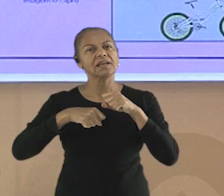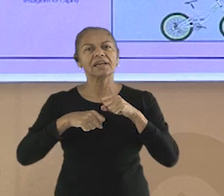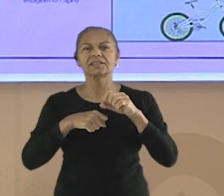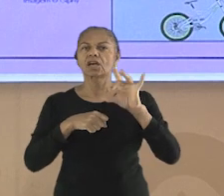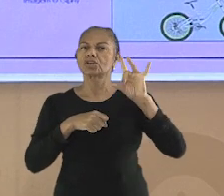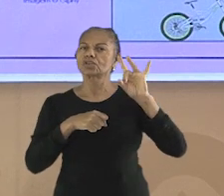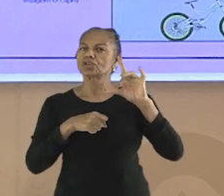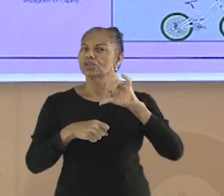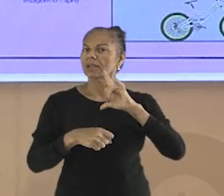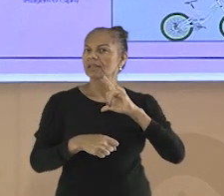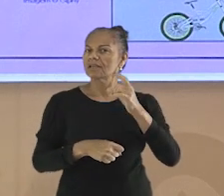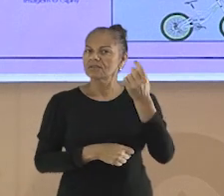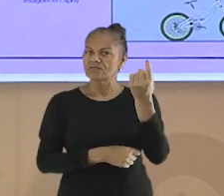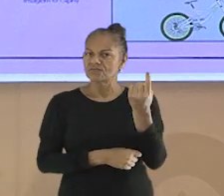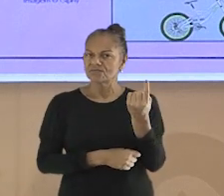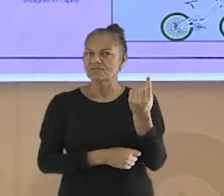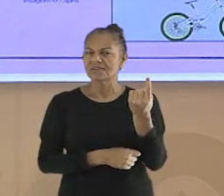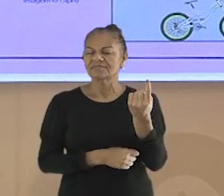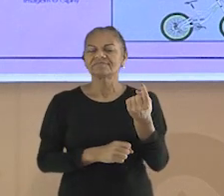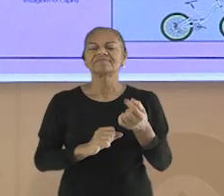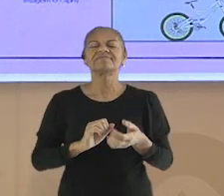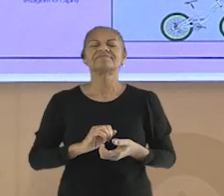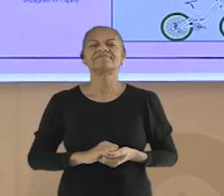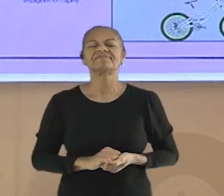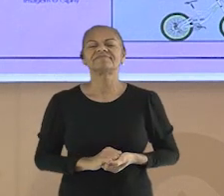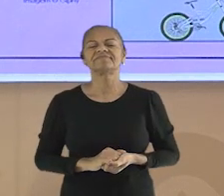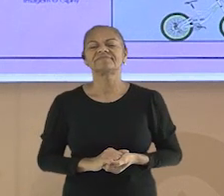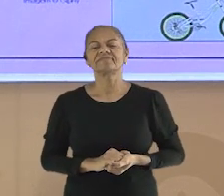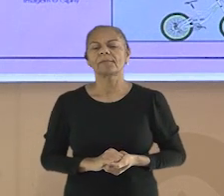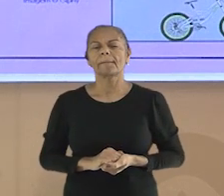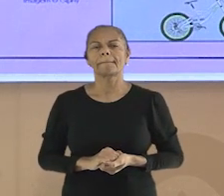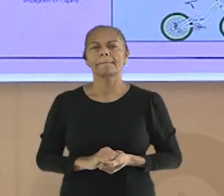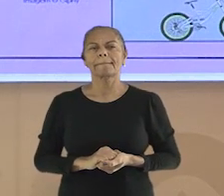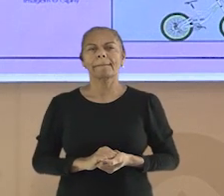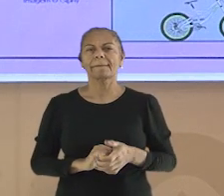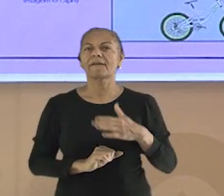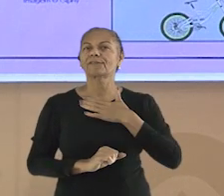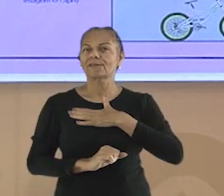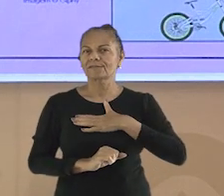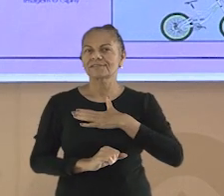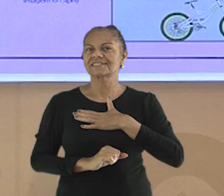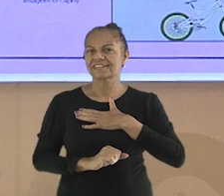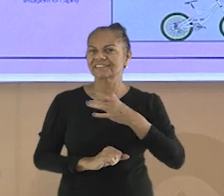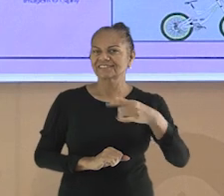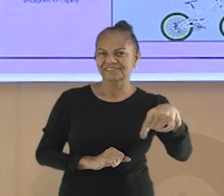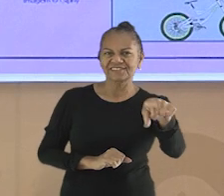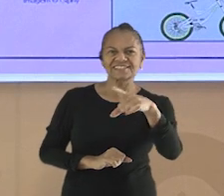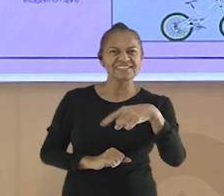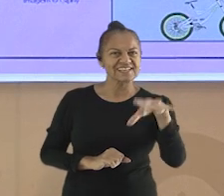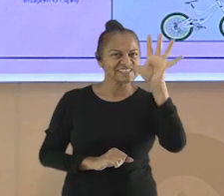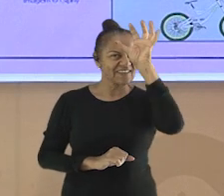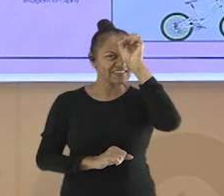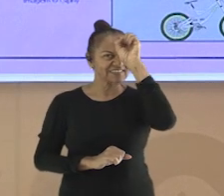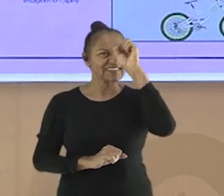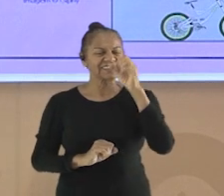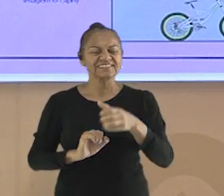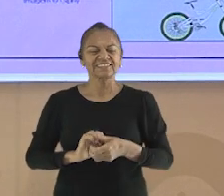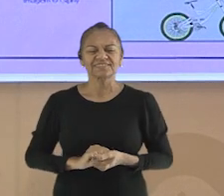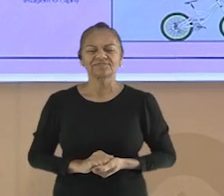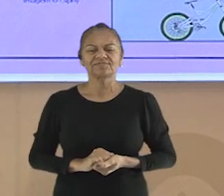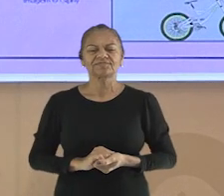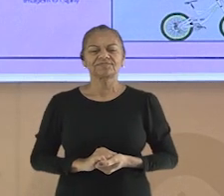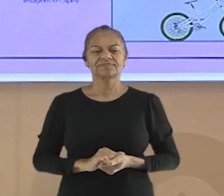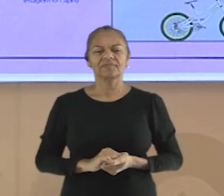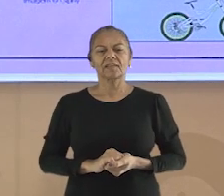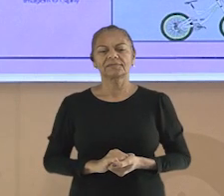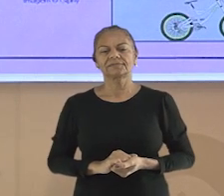bicicleta, já que ele só tem uma. E ele tem 3 petecas. Muito bem, eu estou gostando de ver como vocês